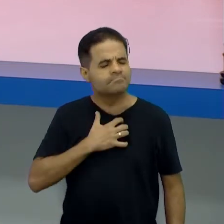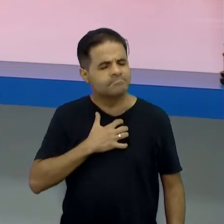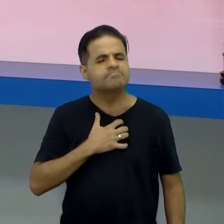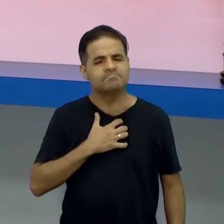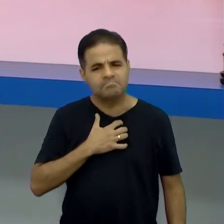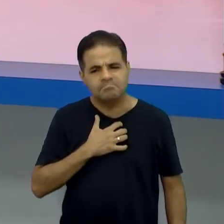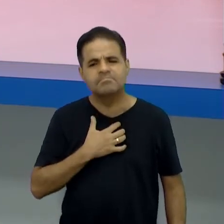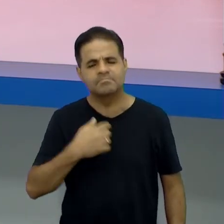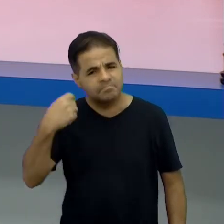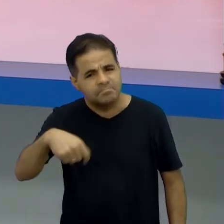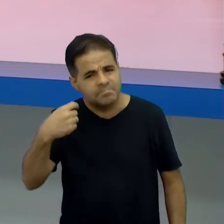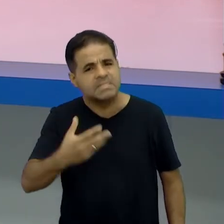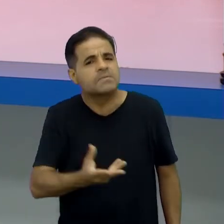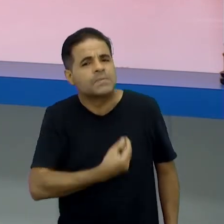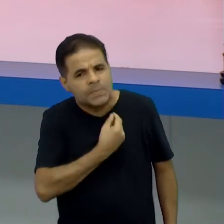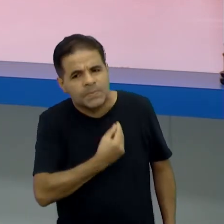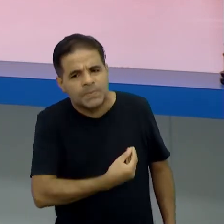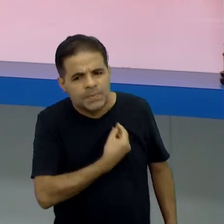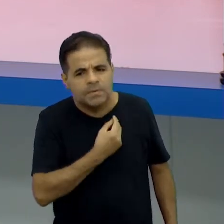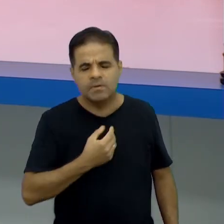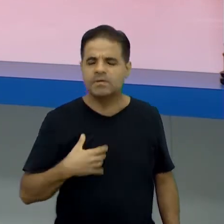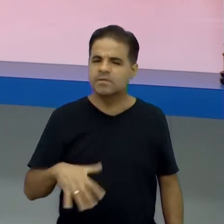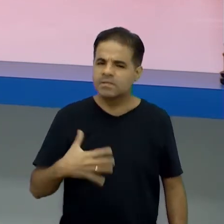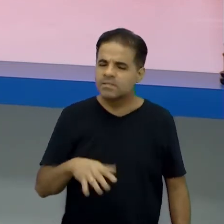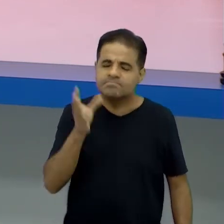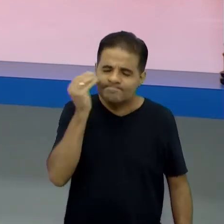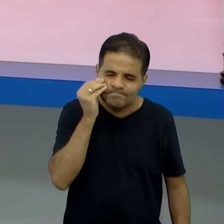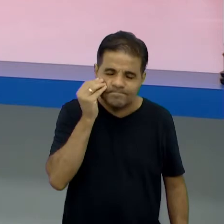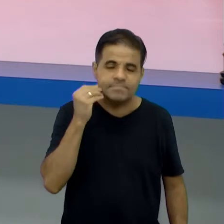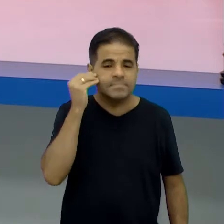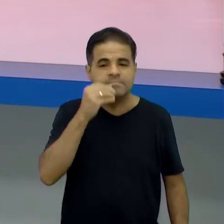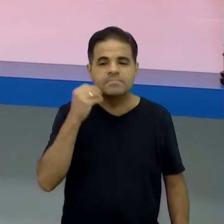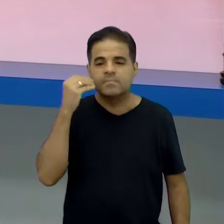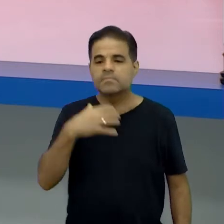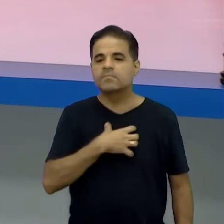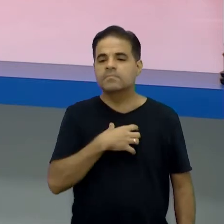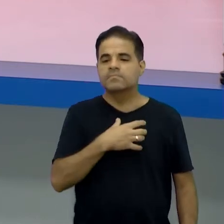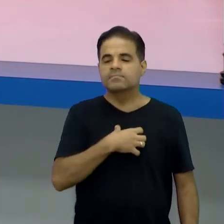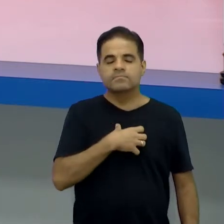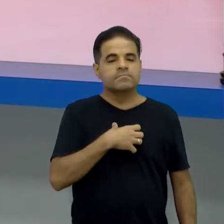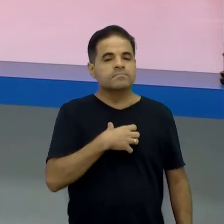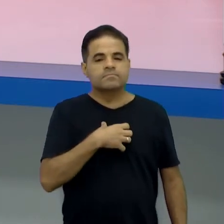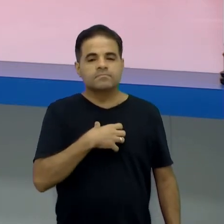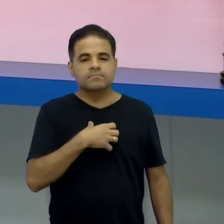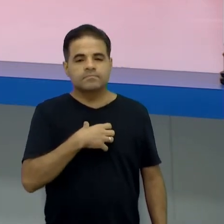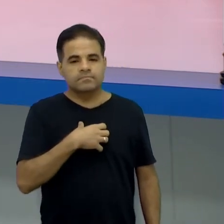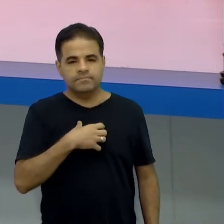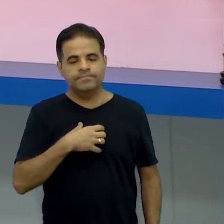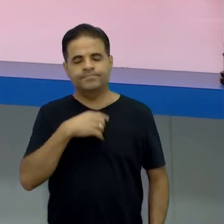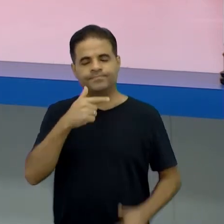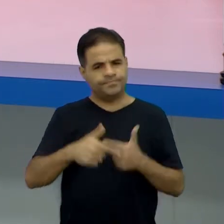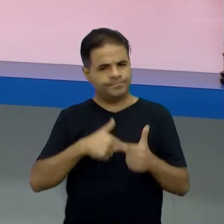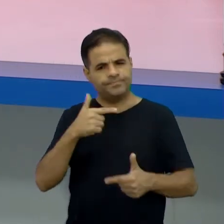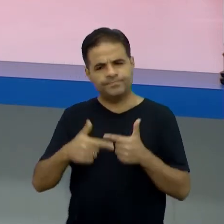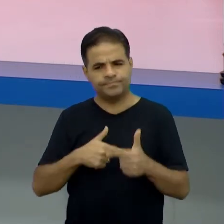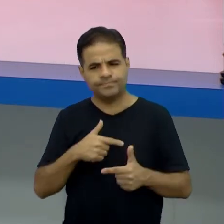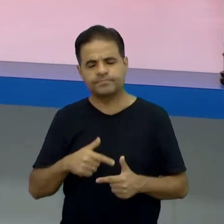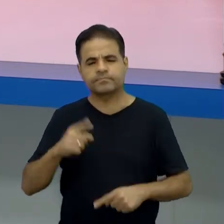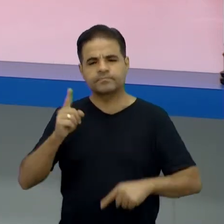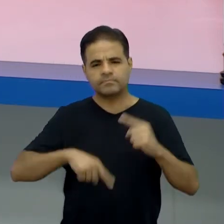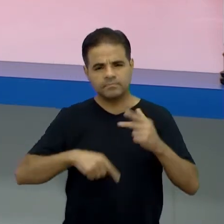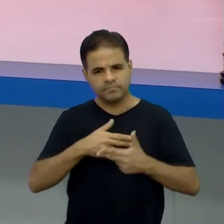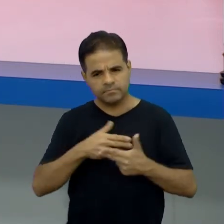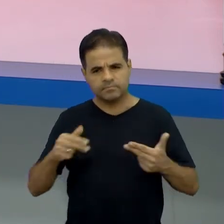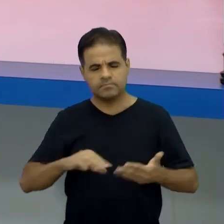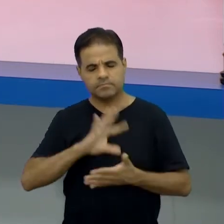que tem que ser vivido, tem porque ser vivido. Você tem a sensação, né? Eu trabalho um componente,